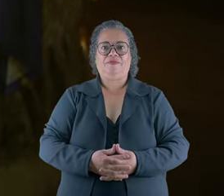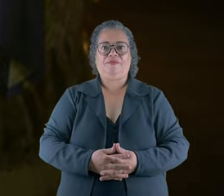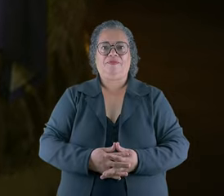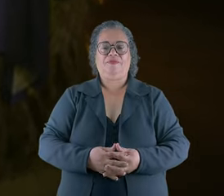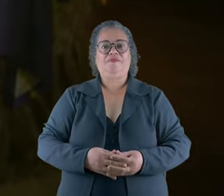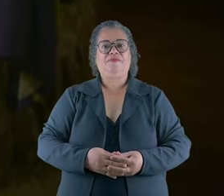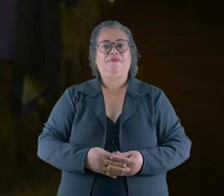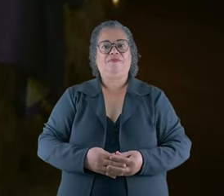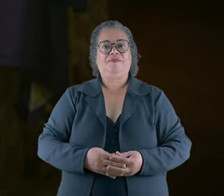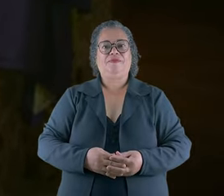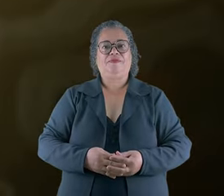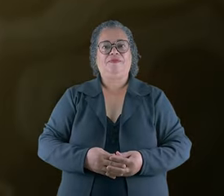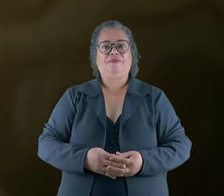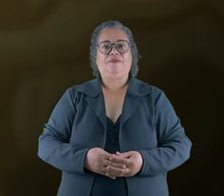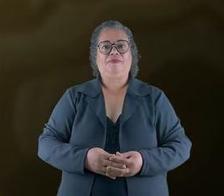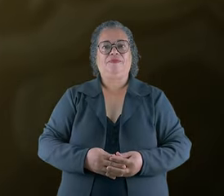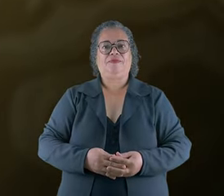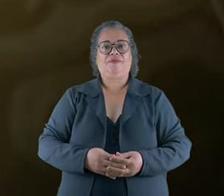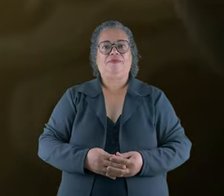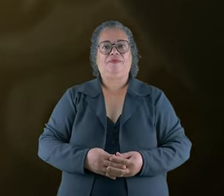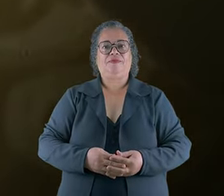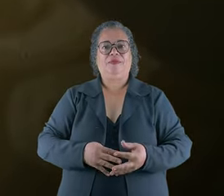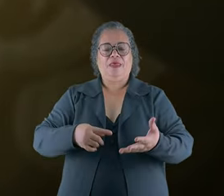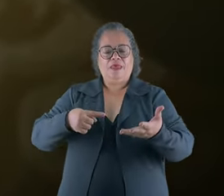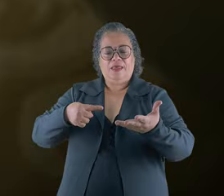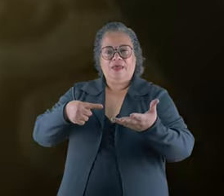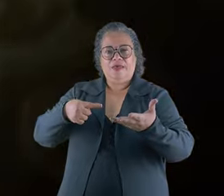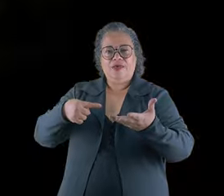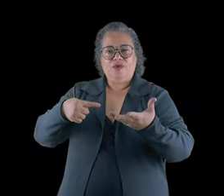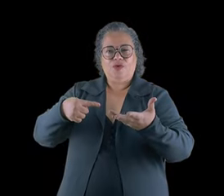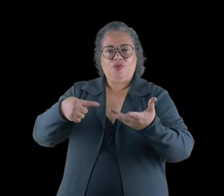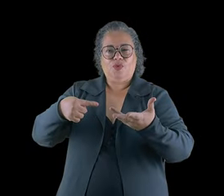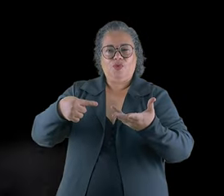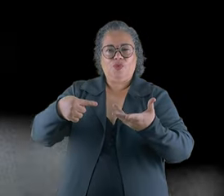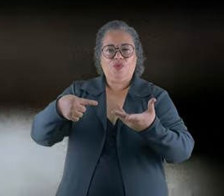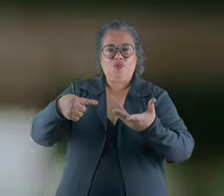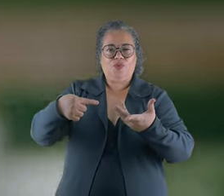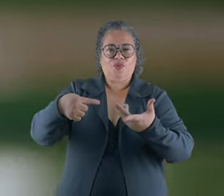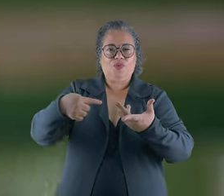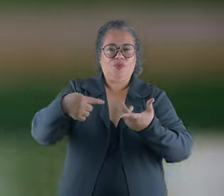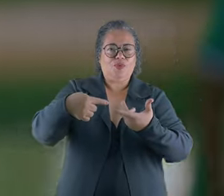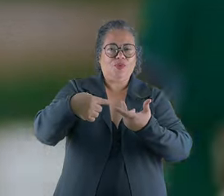Tudo pode acontecer. Não pare de sonhar.